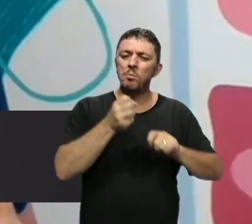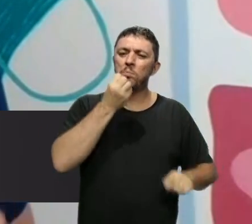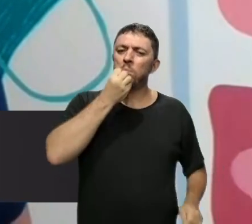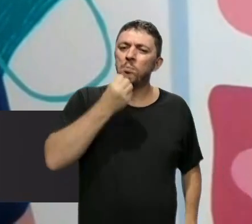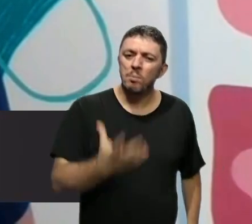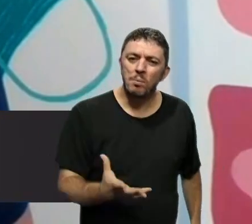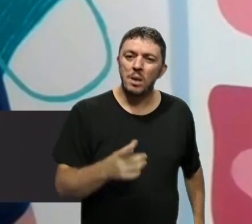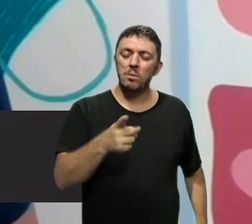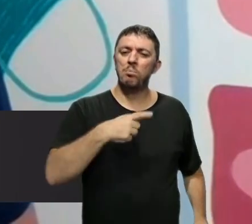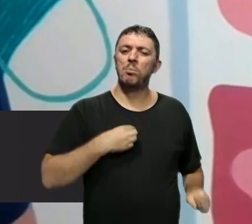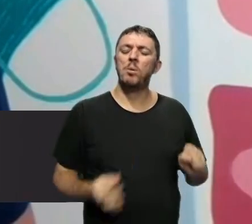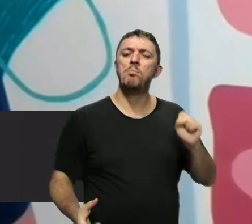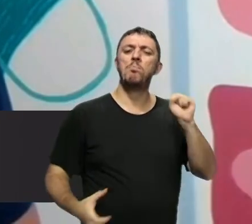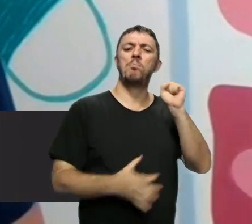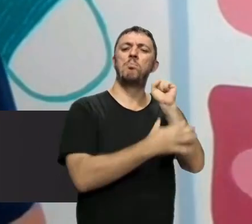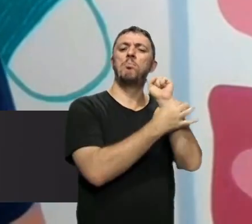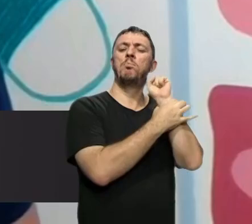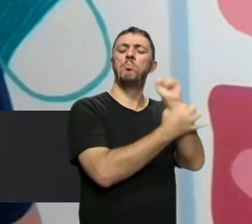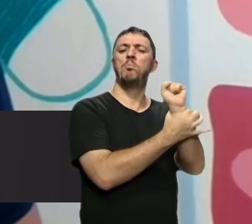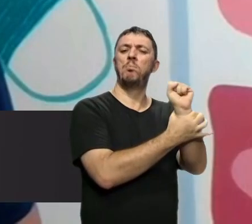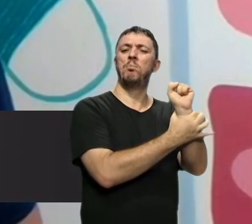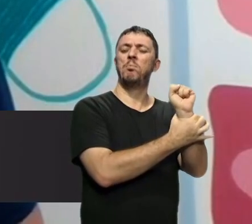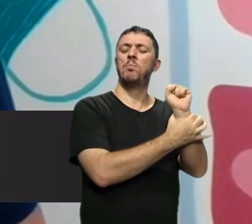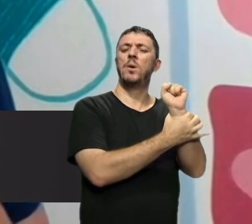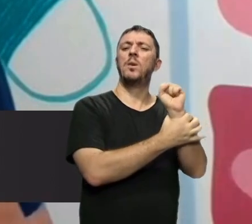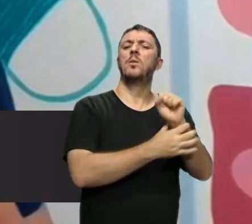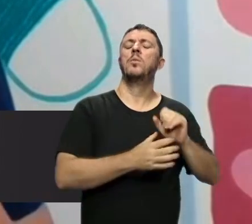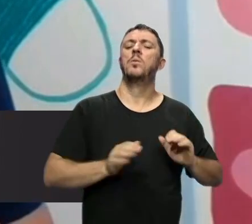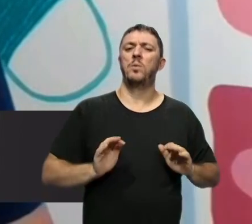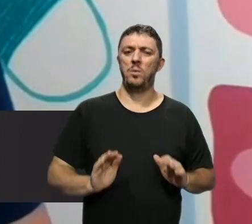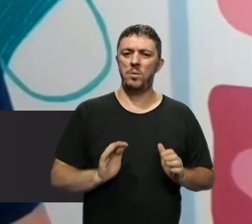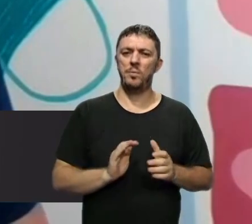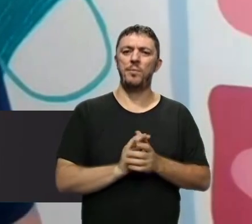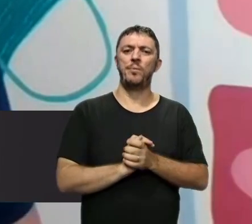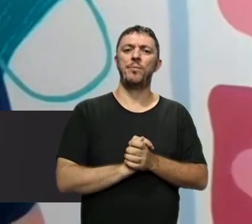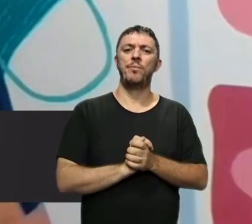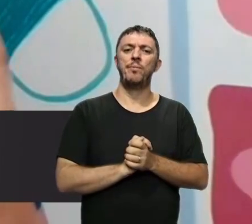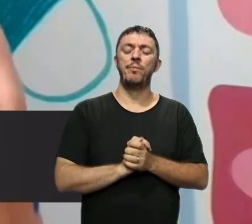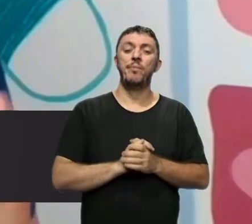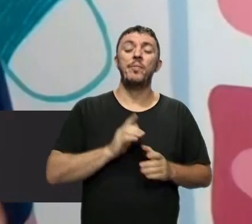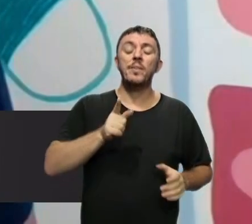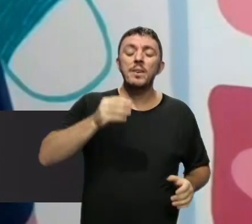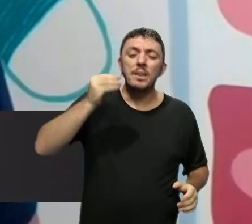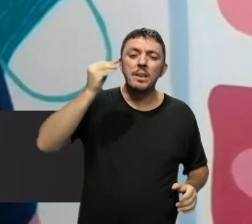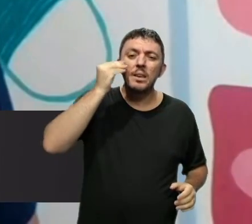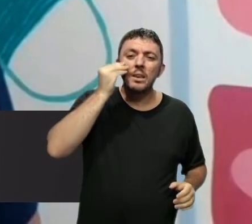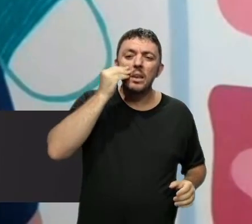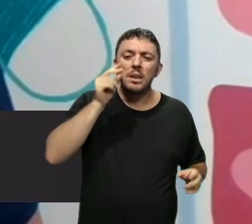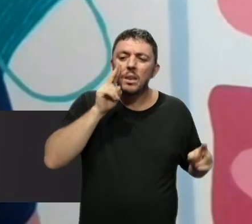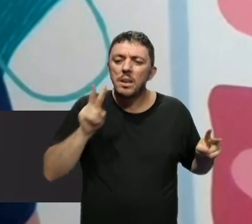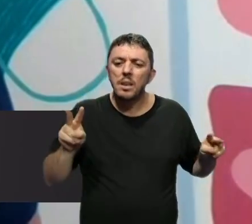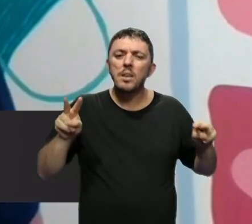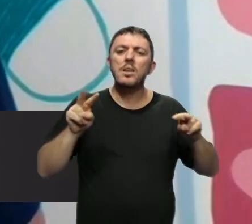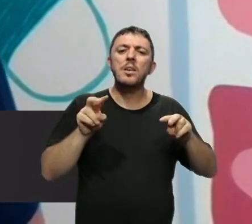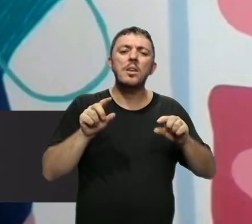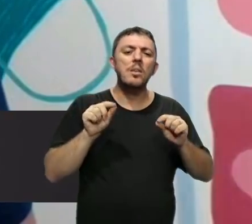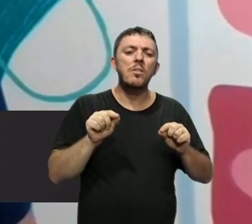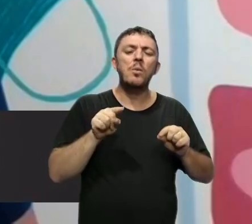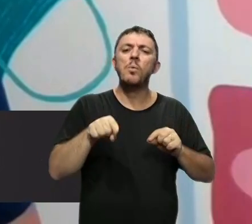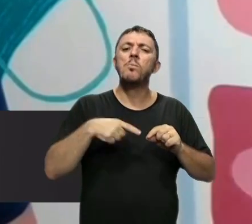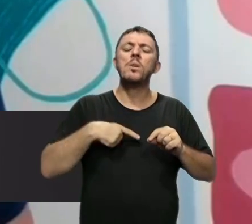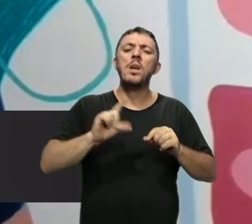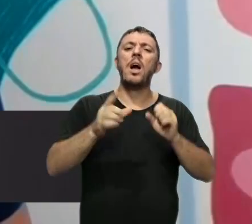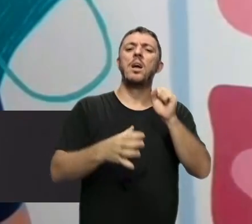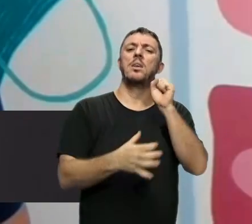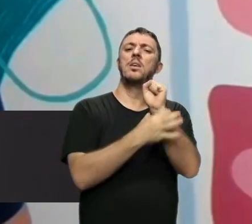tem segurança, né? E tenta aí olhar o que é que te faz ter segurança nesse momento. É